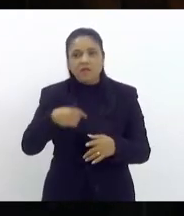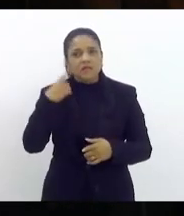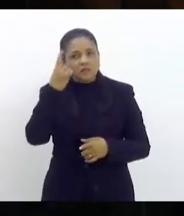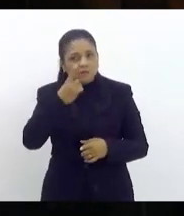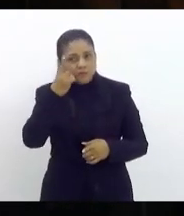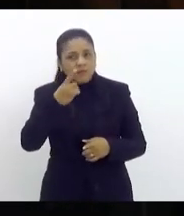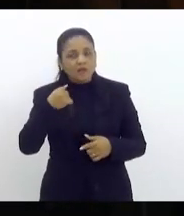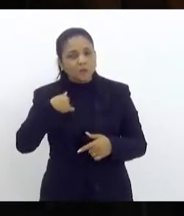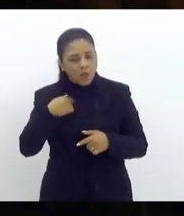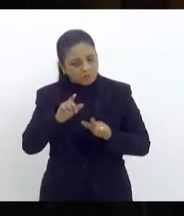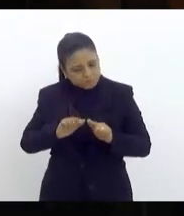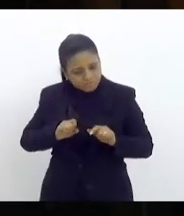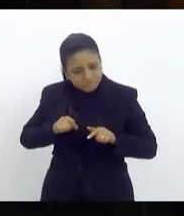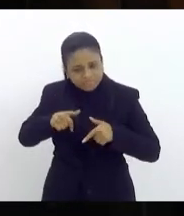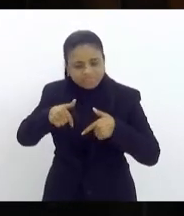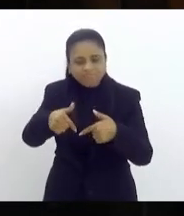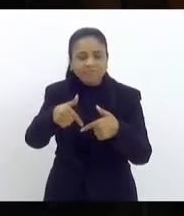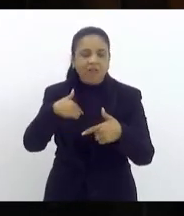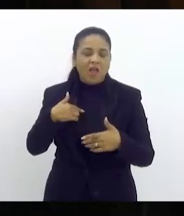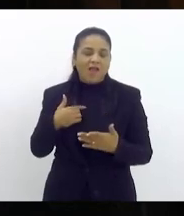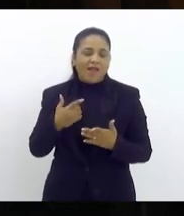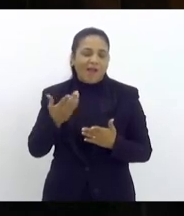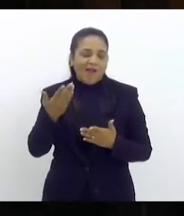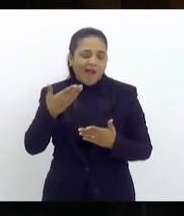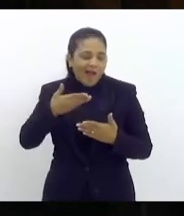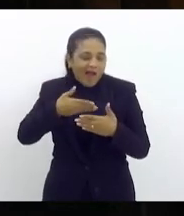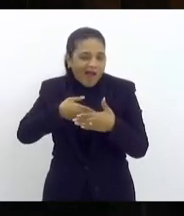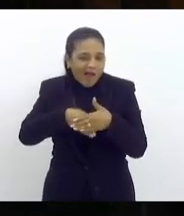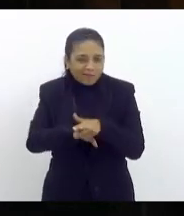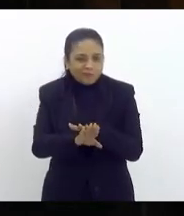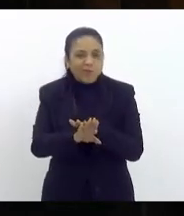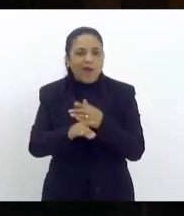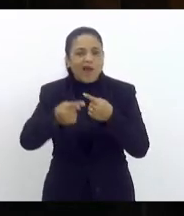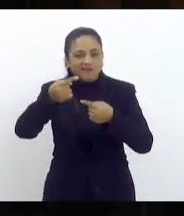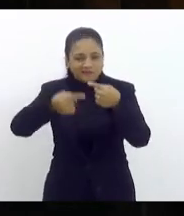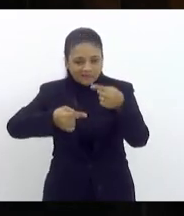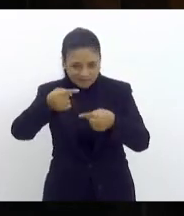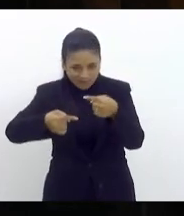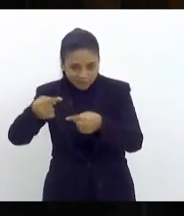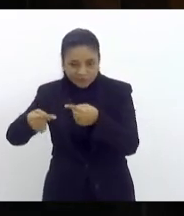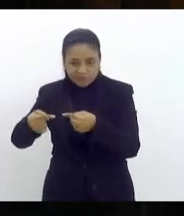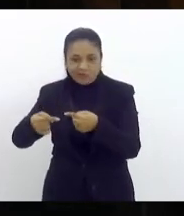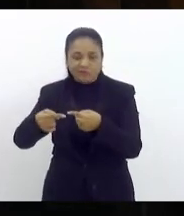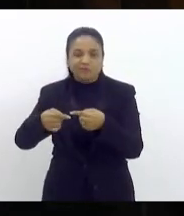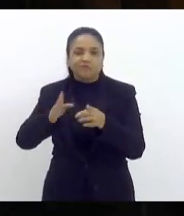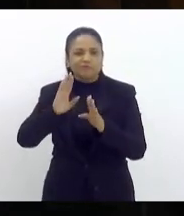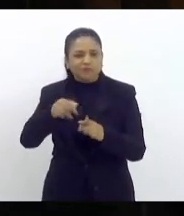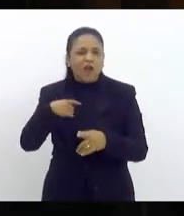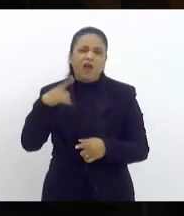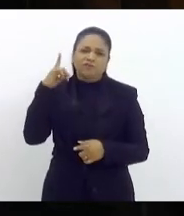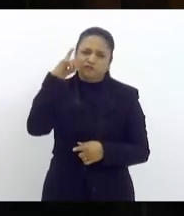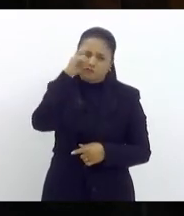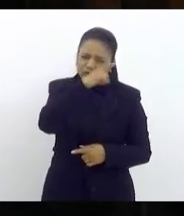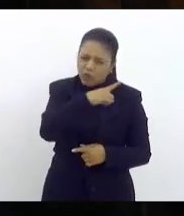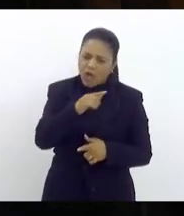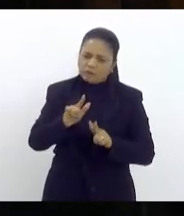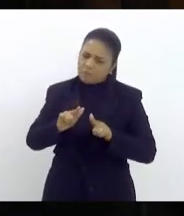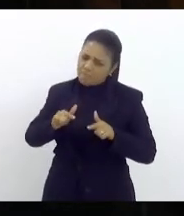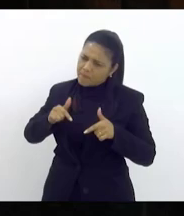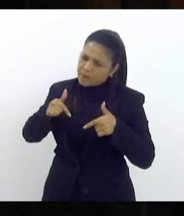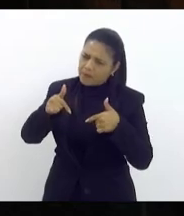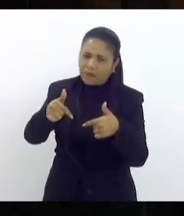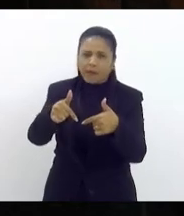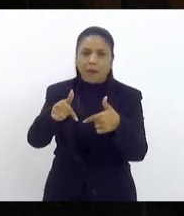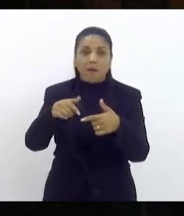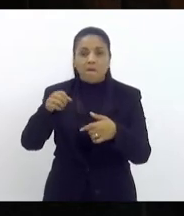acostumado a enfrentar o calor deputado Rodrigo Bacelar já enfrentamos enormes dificuldades nessa casa com